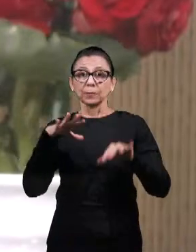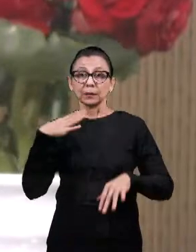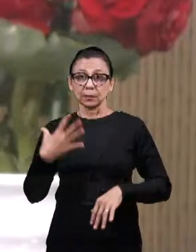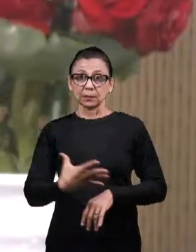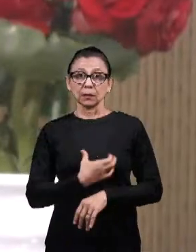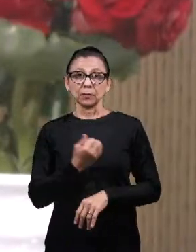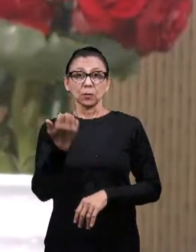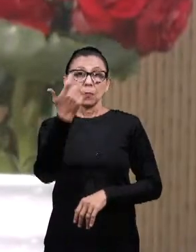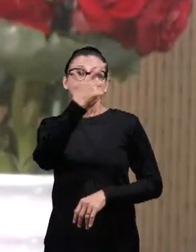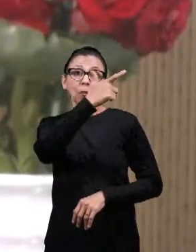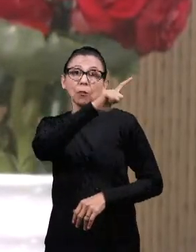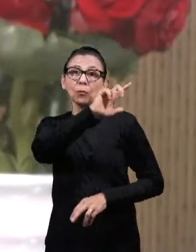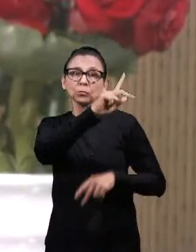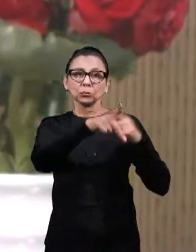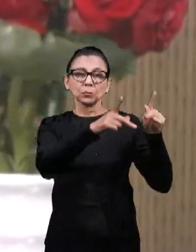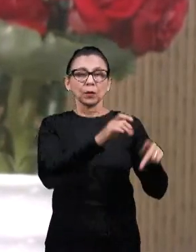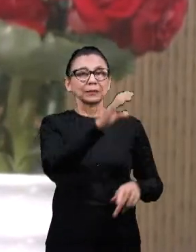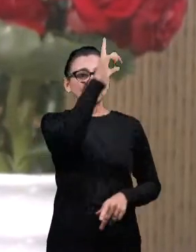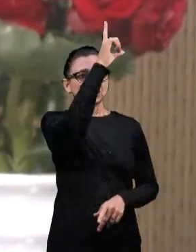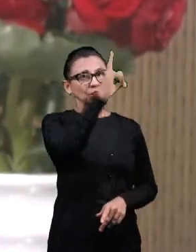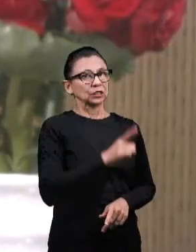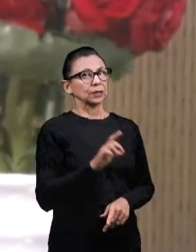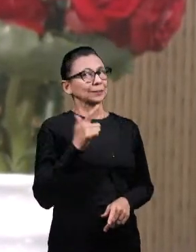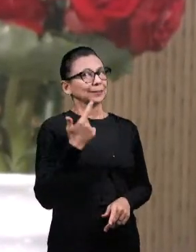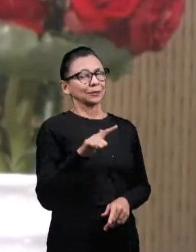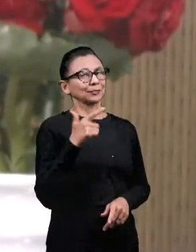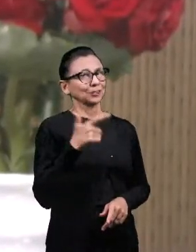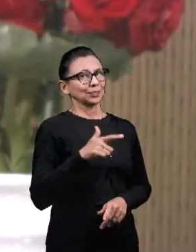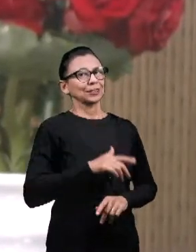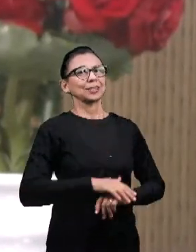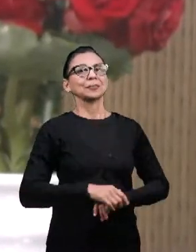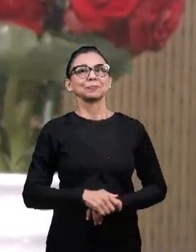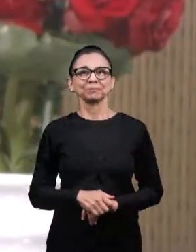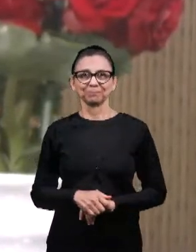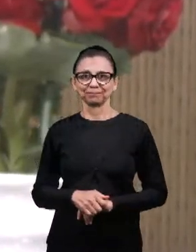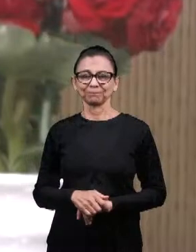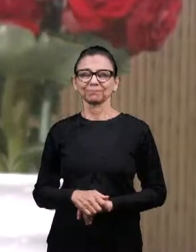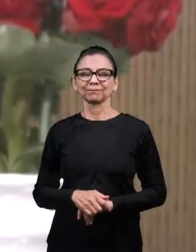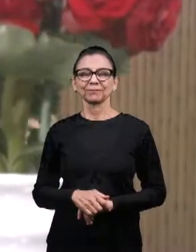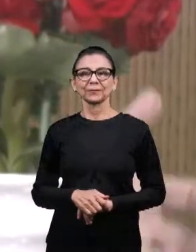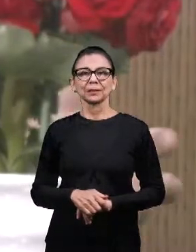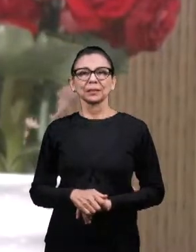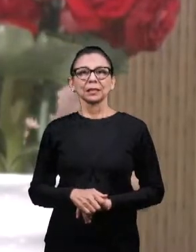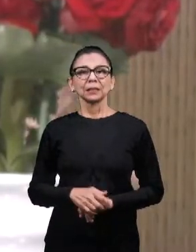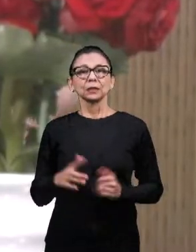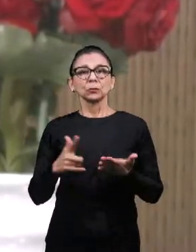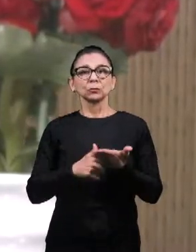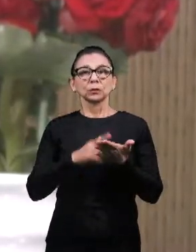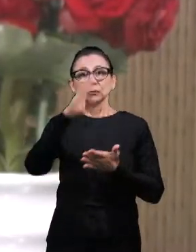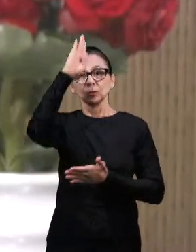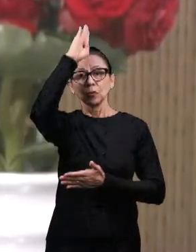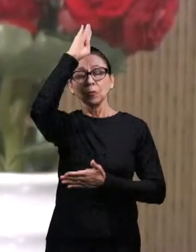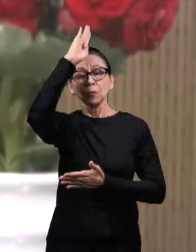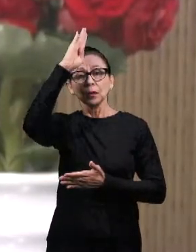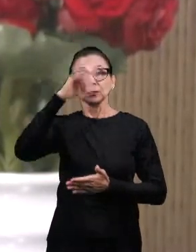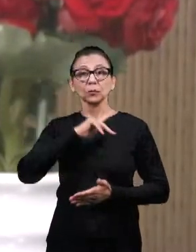daquilo que relata ali, do fato ali no capítulo 11 de Romanos, e ele glorifica o Senhor